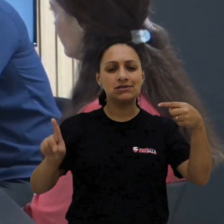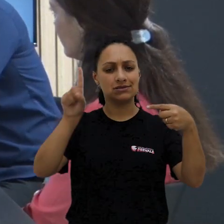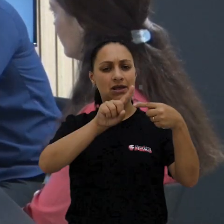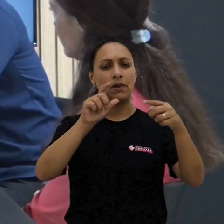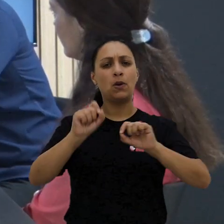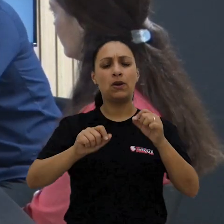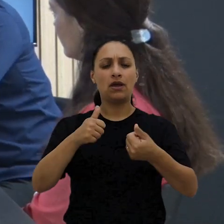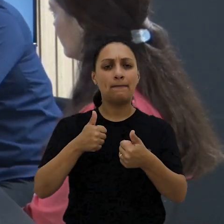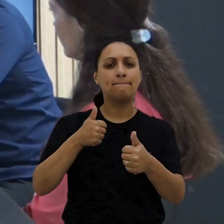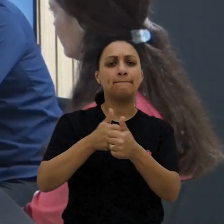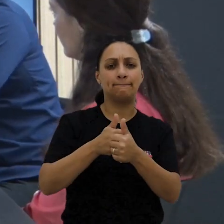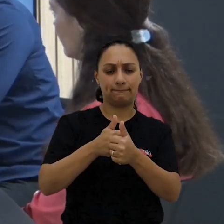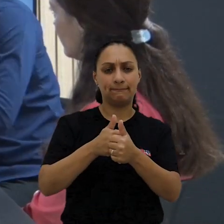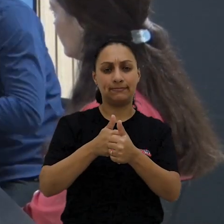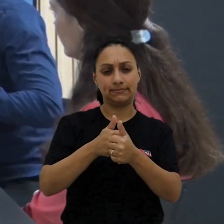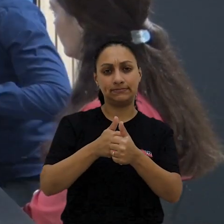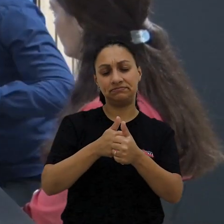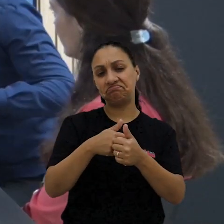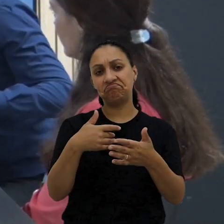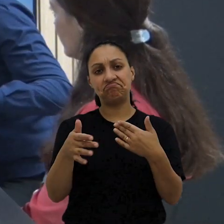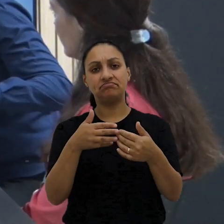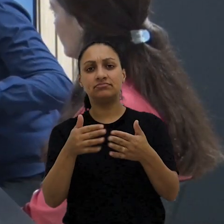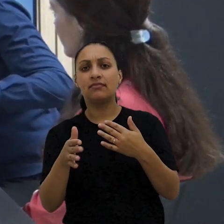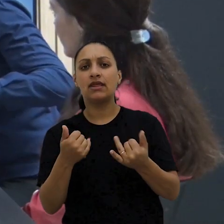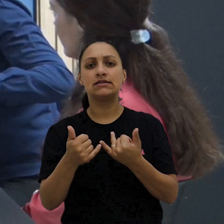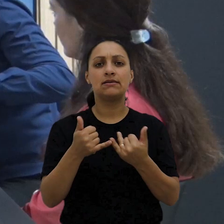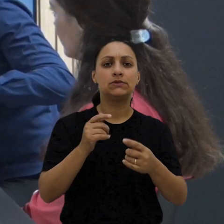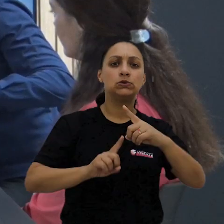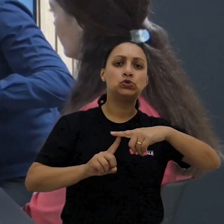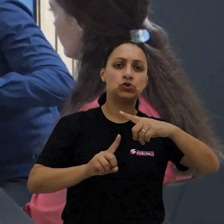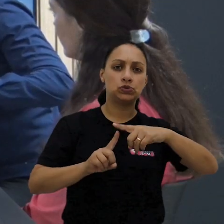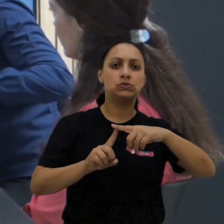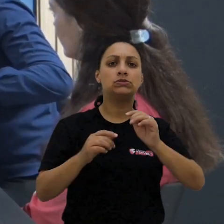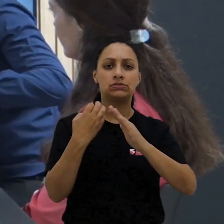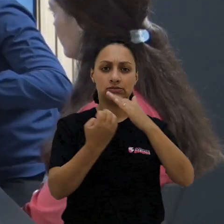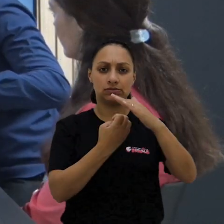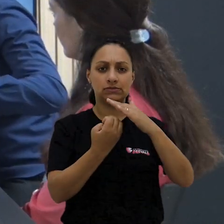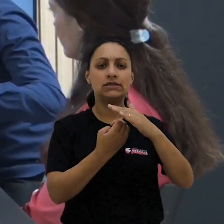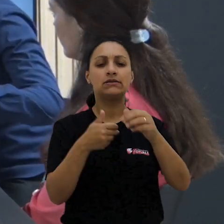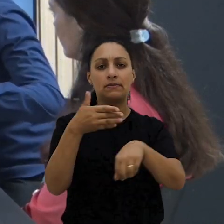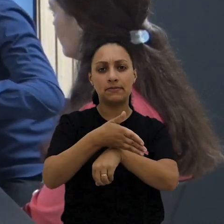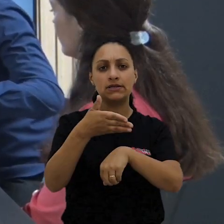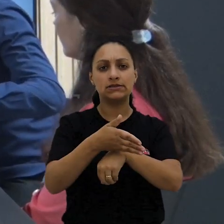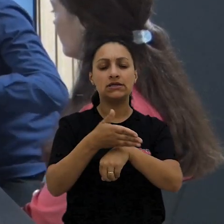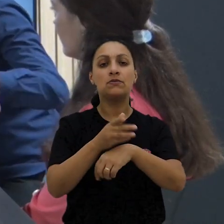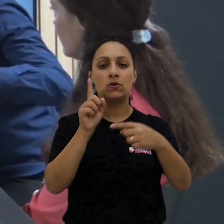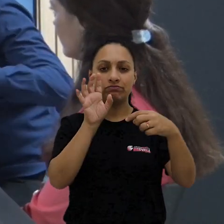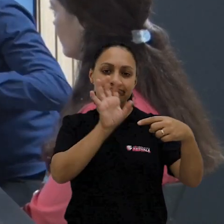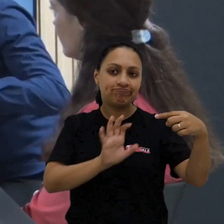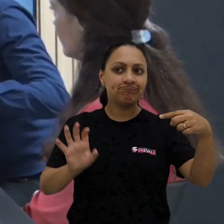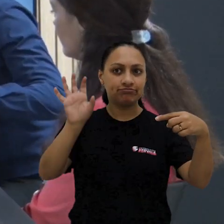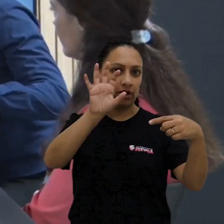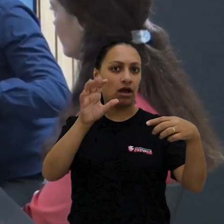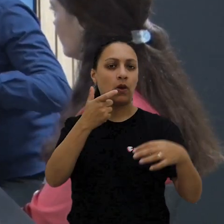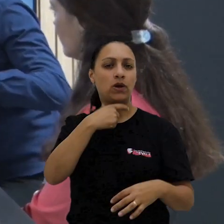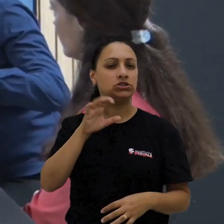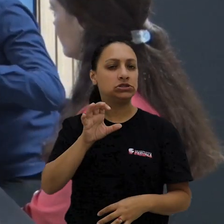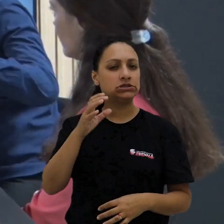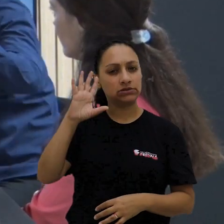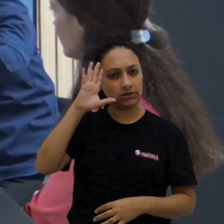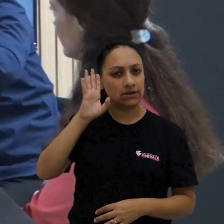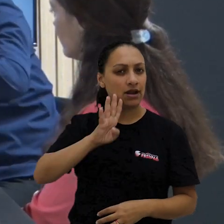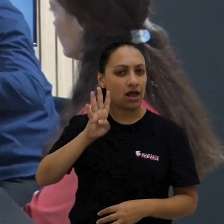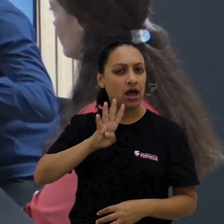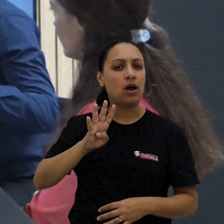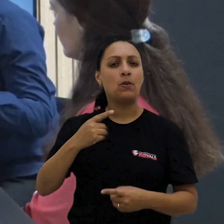é justamente essa proximidade, independente do título, das empresas que compõem o ecossistema. Eu acho que isso que é legal quando cria